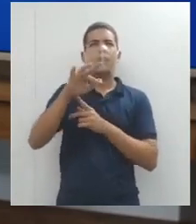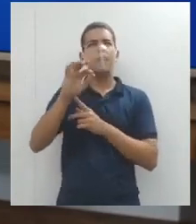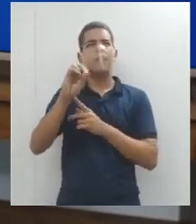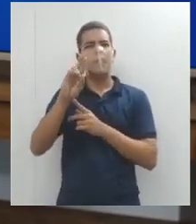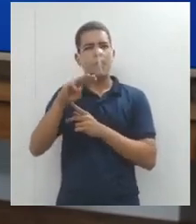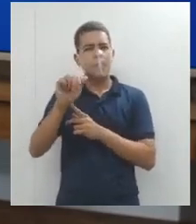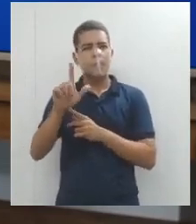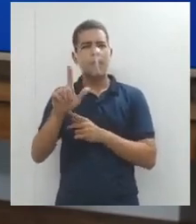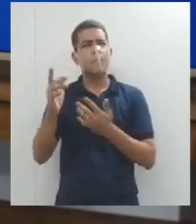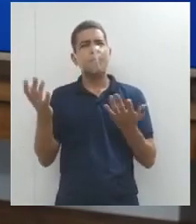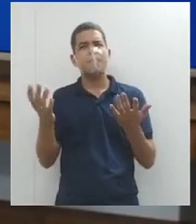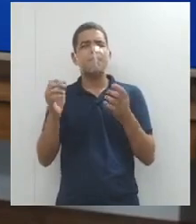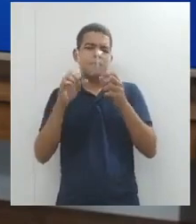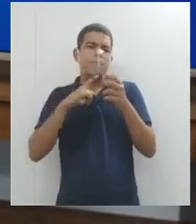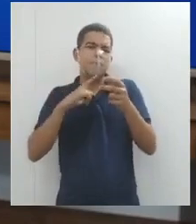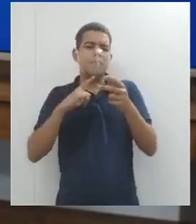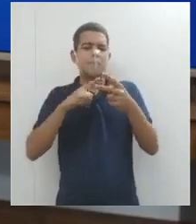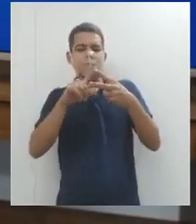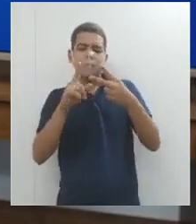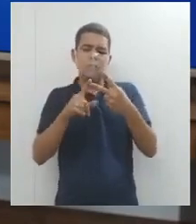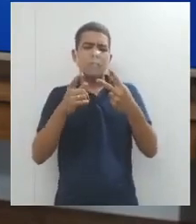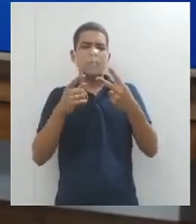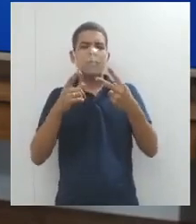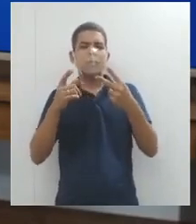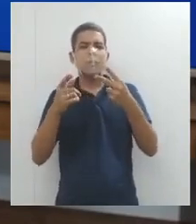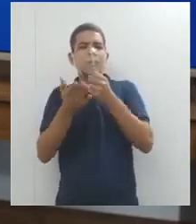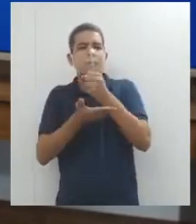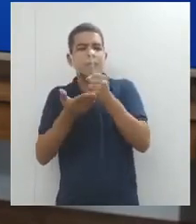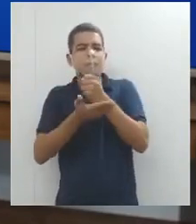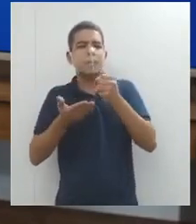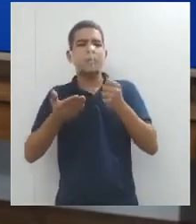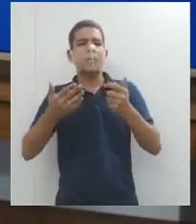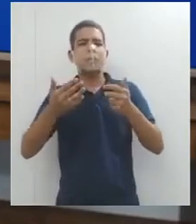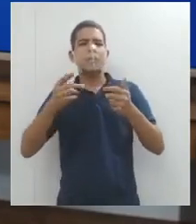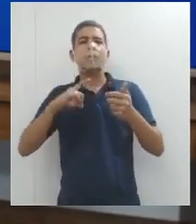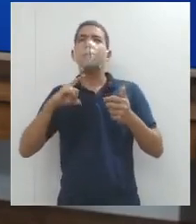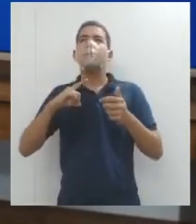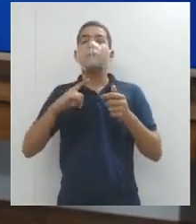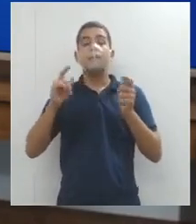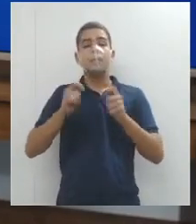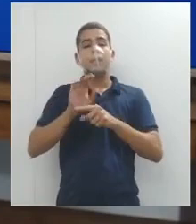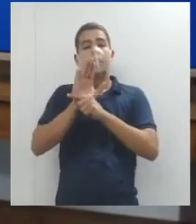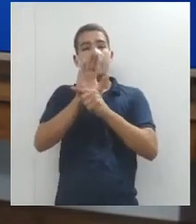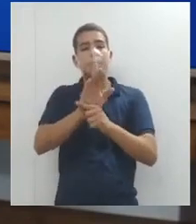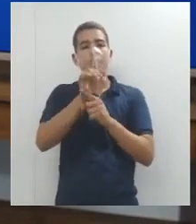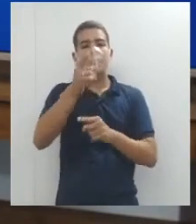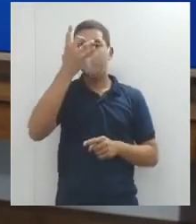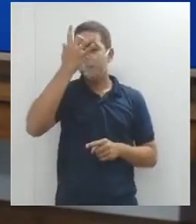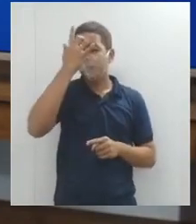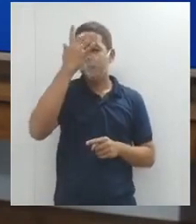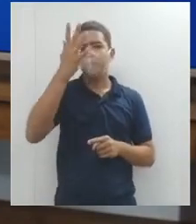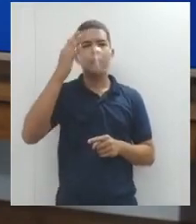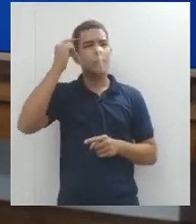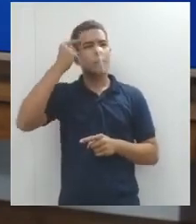comunicativa, são dois princípios, digamos assim, que eu considero que vai facilitar demais se você tivê-los